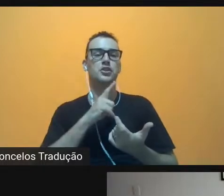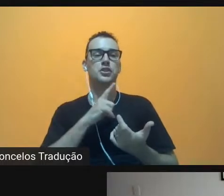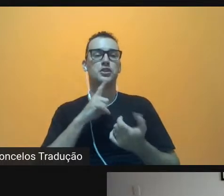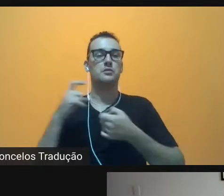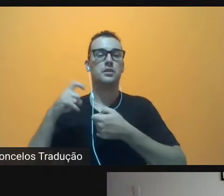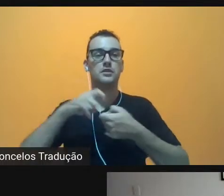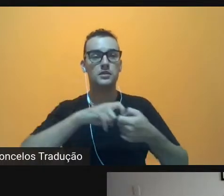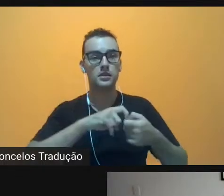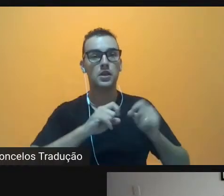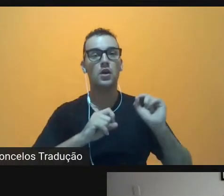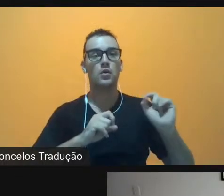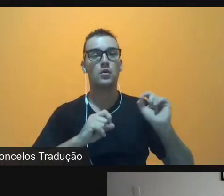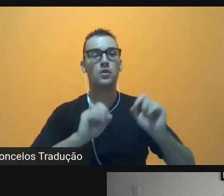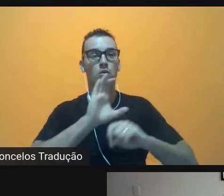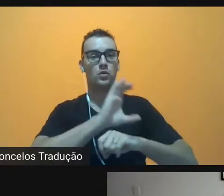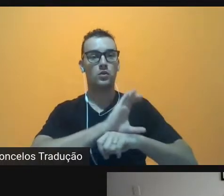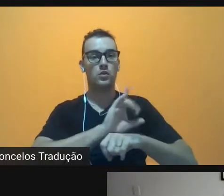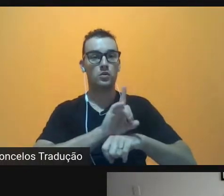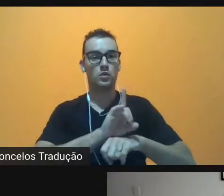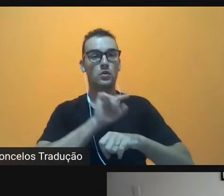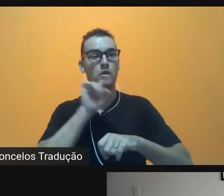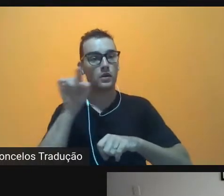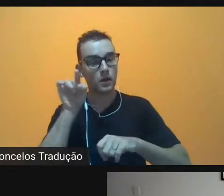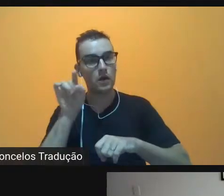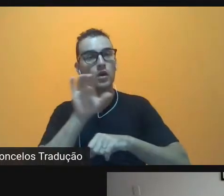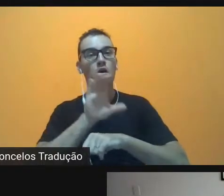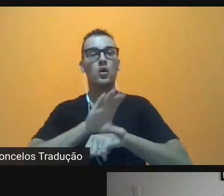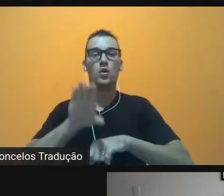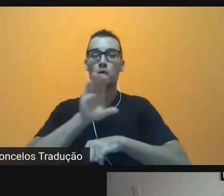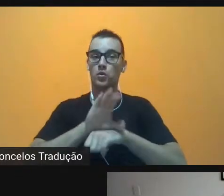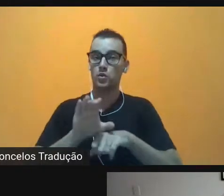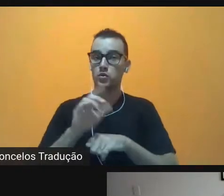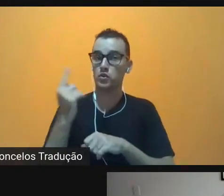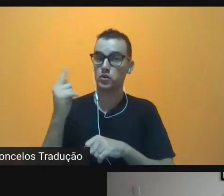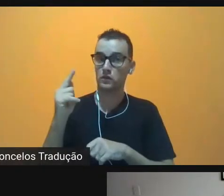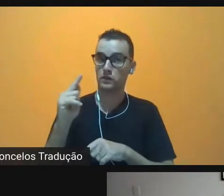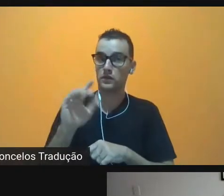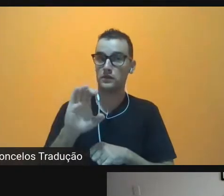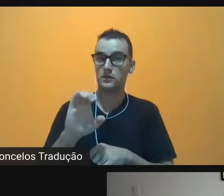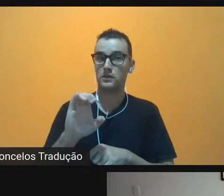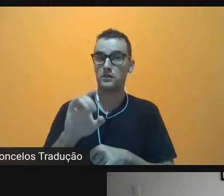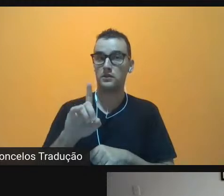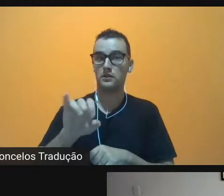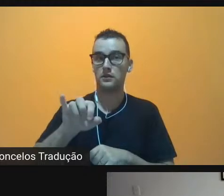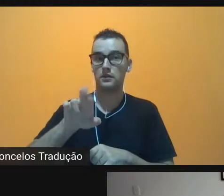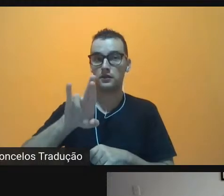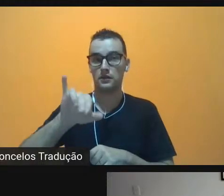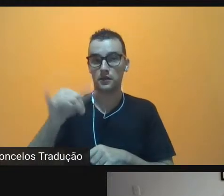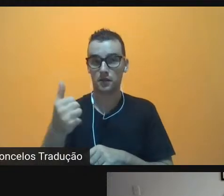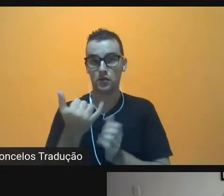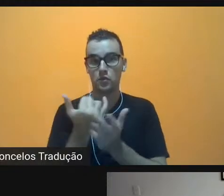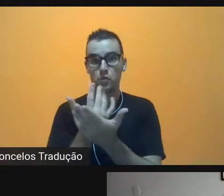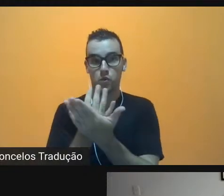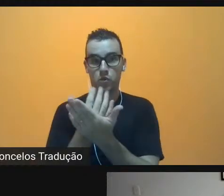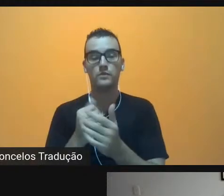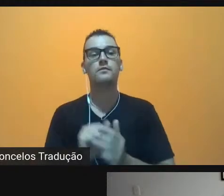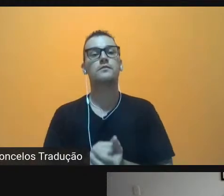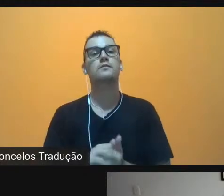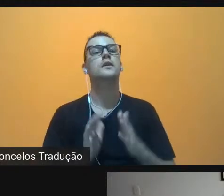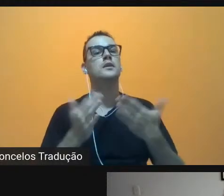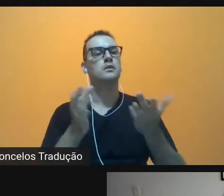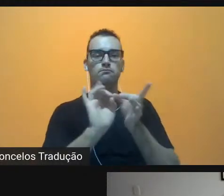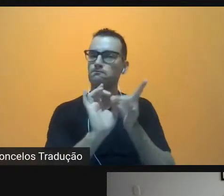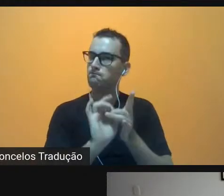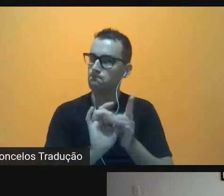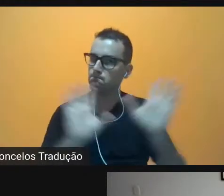grande com o coordenador do curso de geografia CEDERJ UERJ. Então, ele deu essa permissão